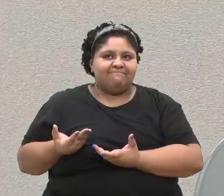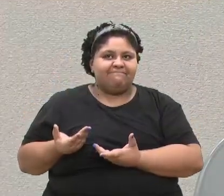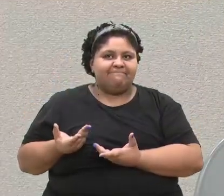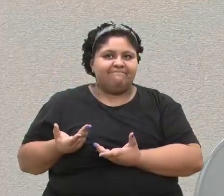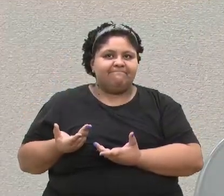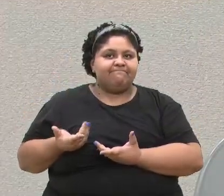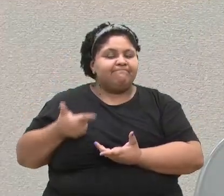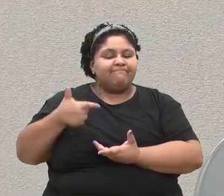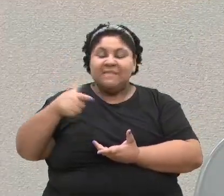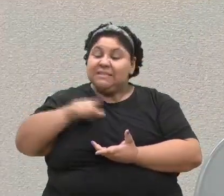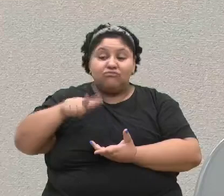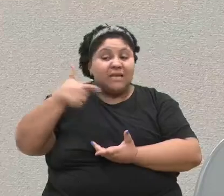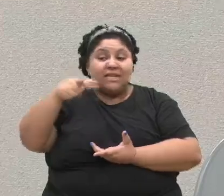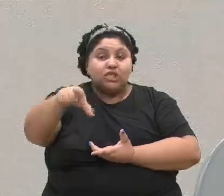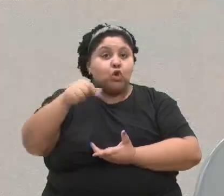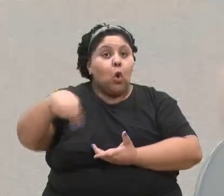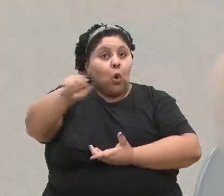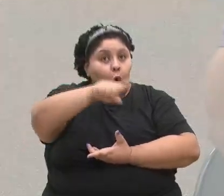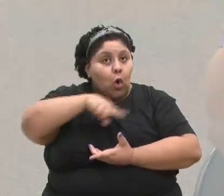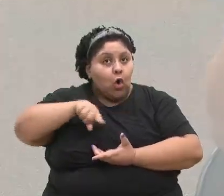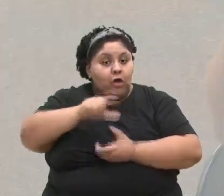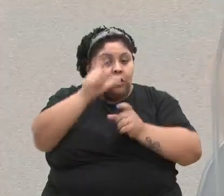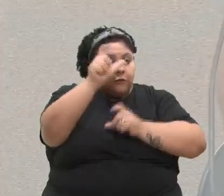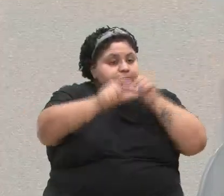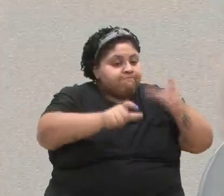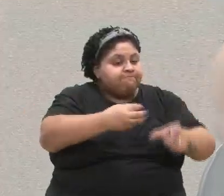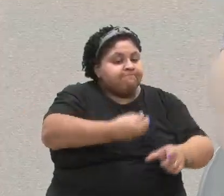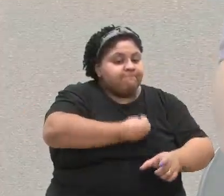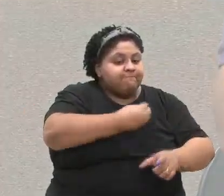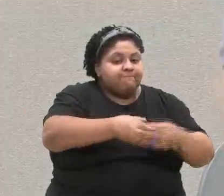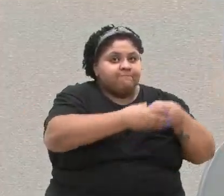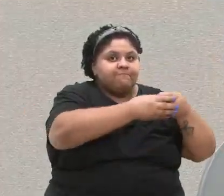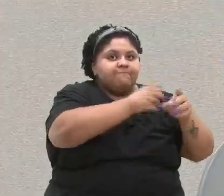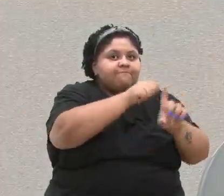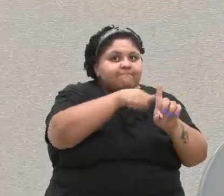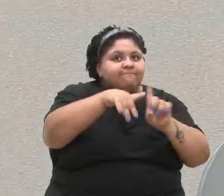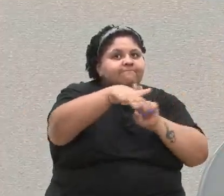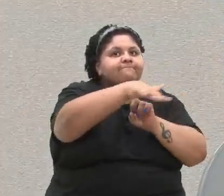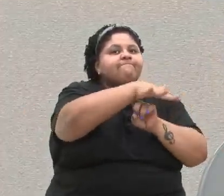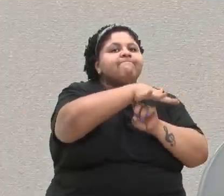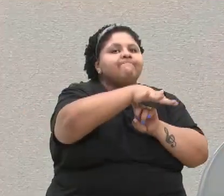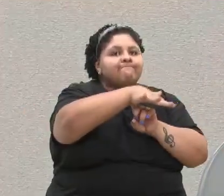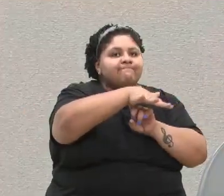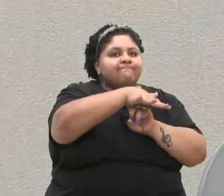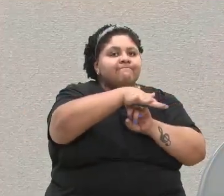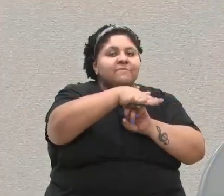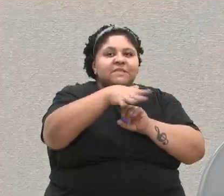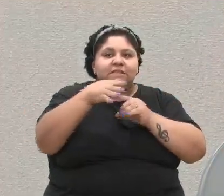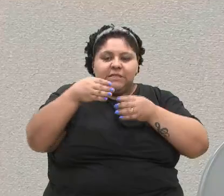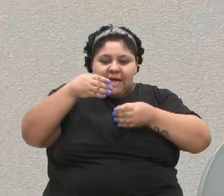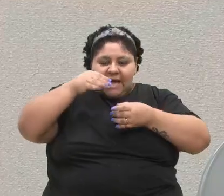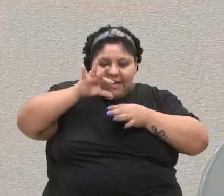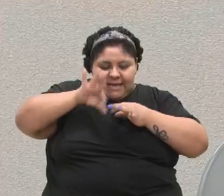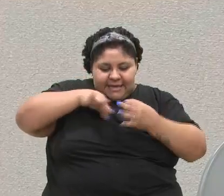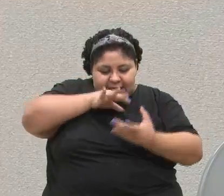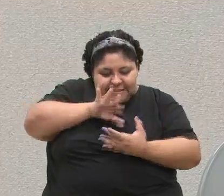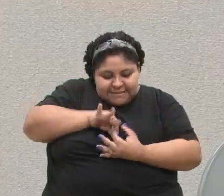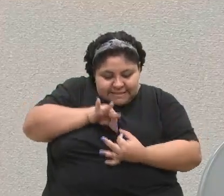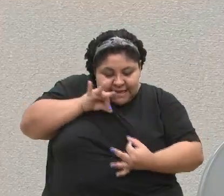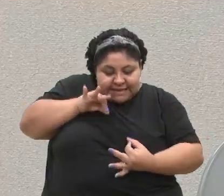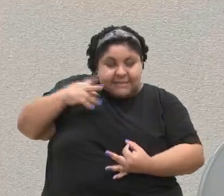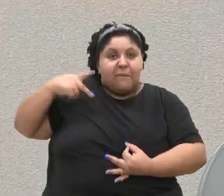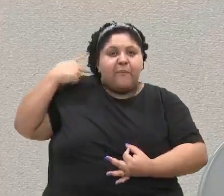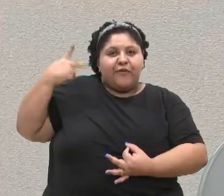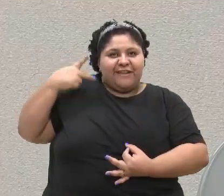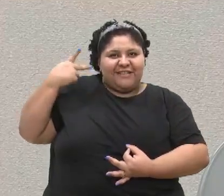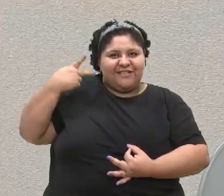alternativa. Nós, seres humanos, vivemos em sociedade e somos, por essência, políticos. Somos, por